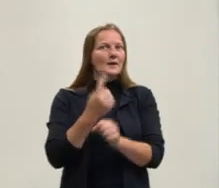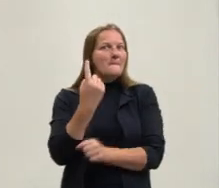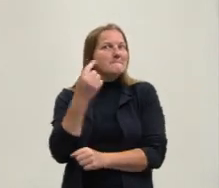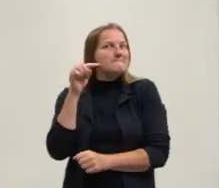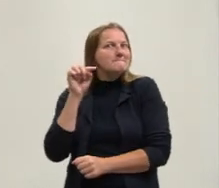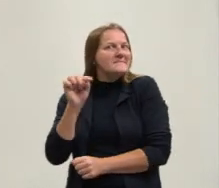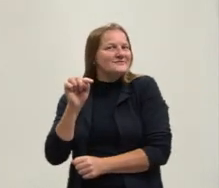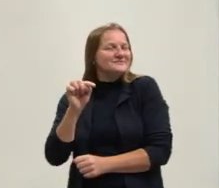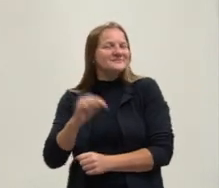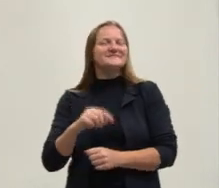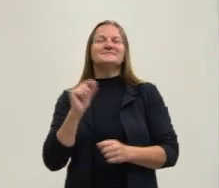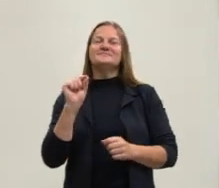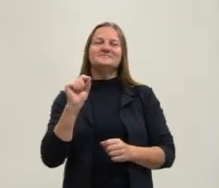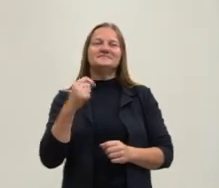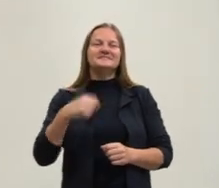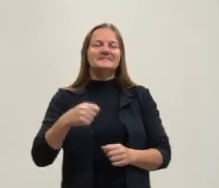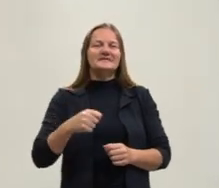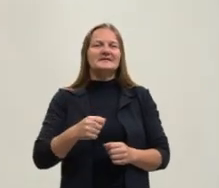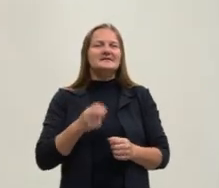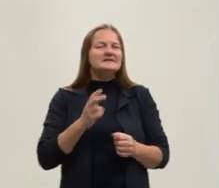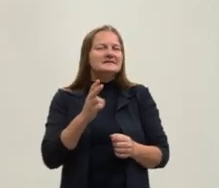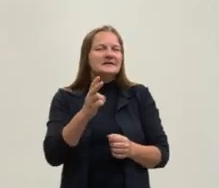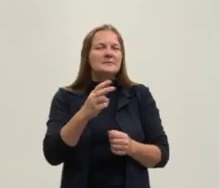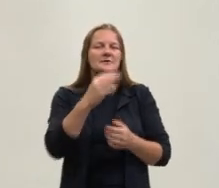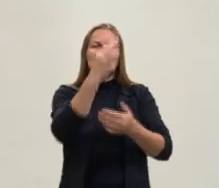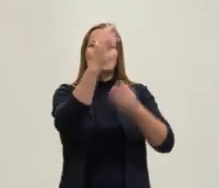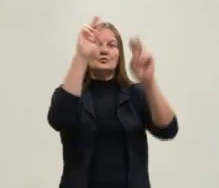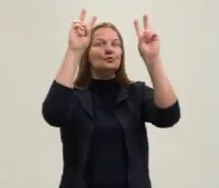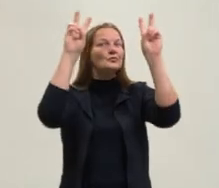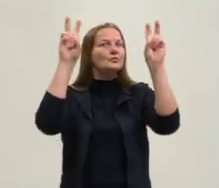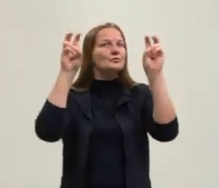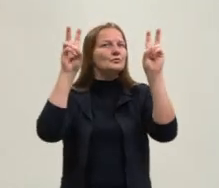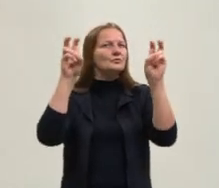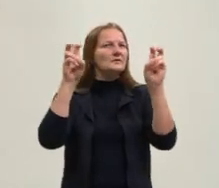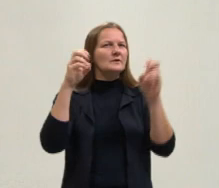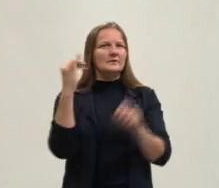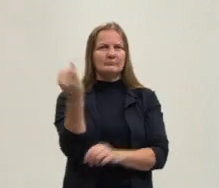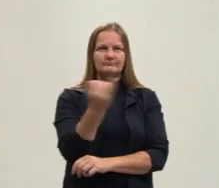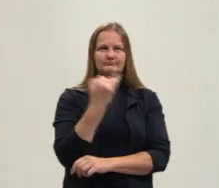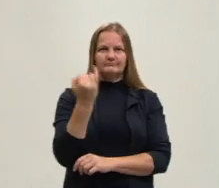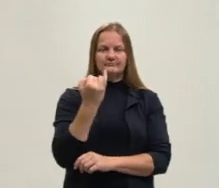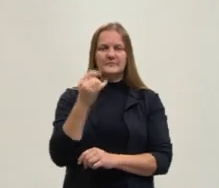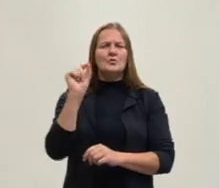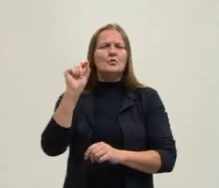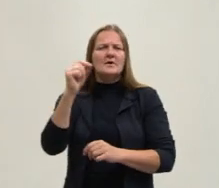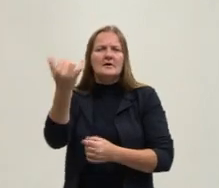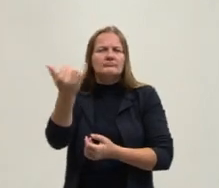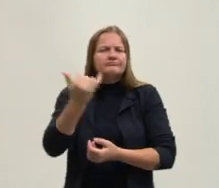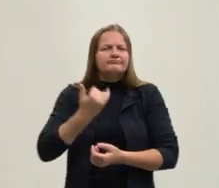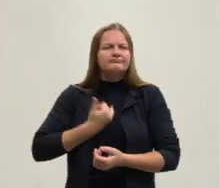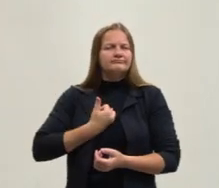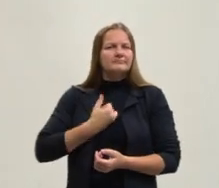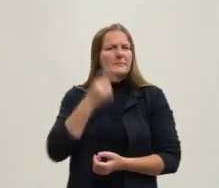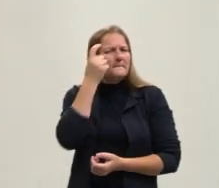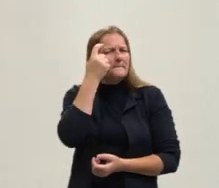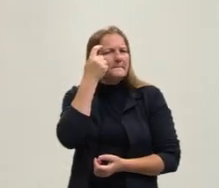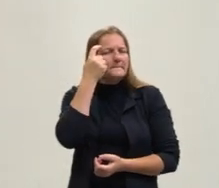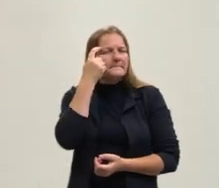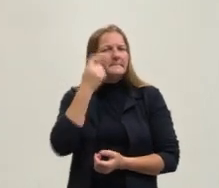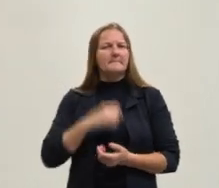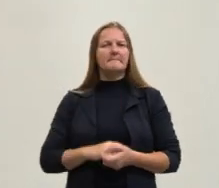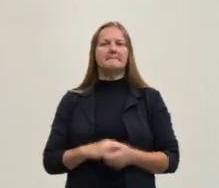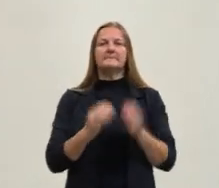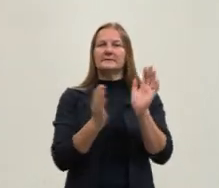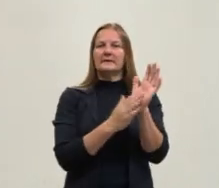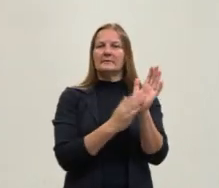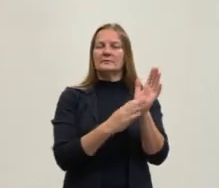a gente precisa sempre identificar o tema o que se pede nesse tema o que eu preciso refletir sobre o